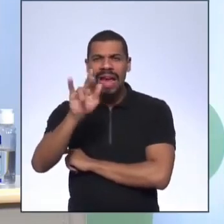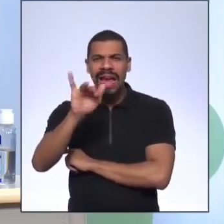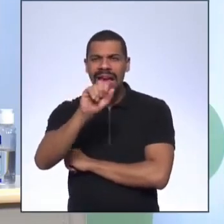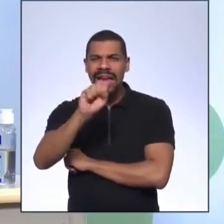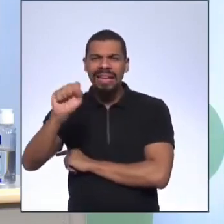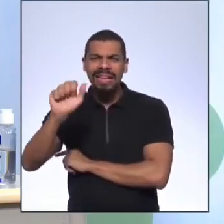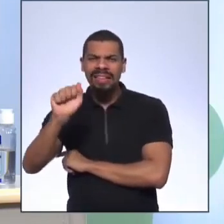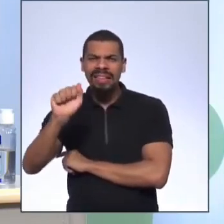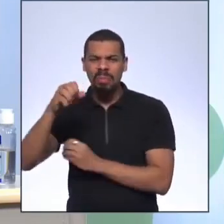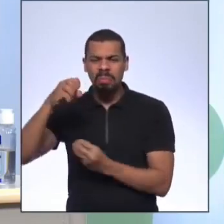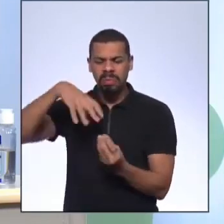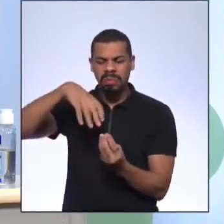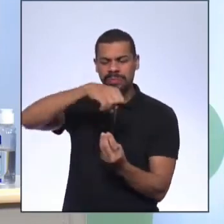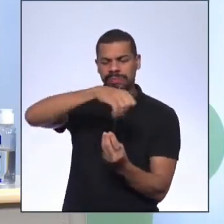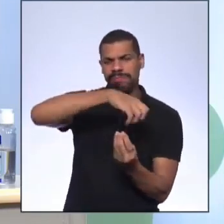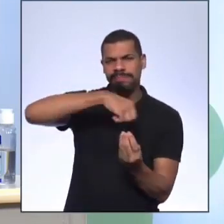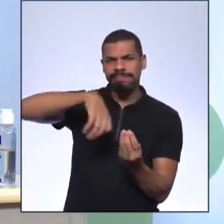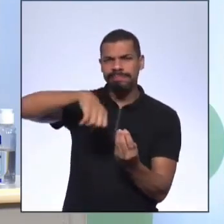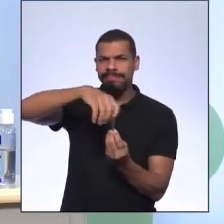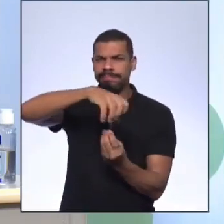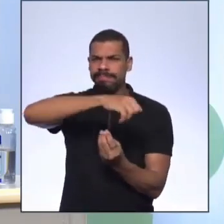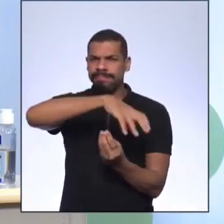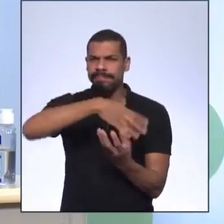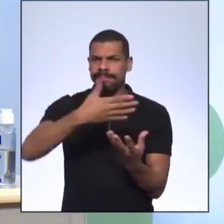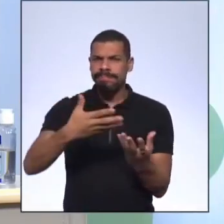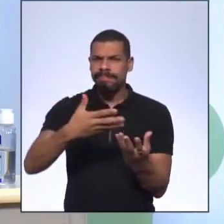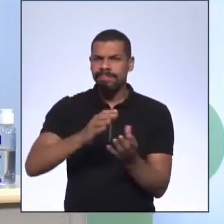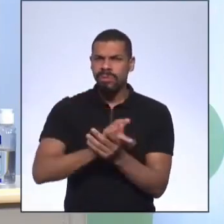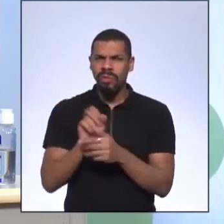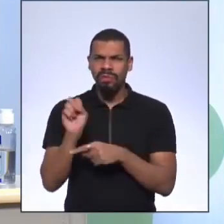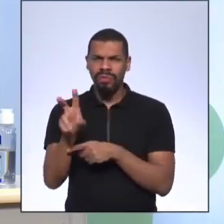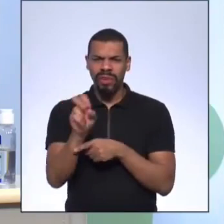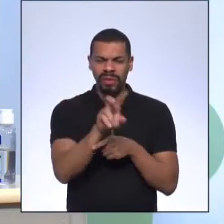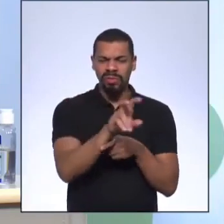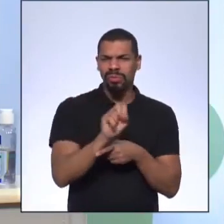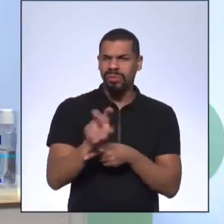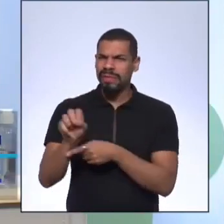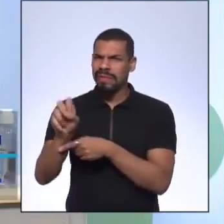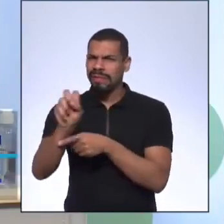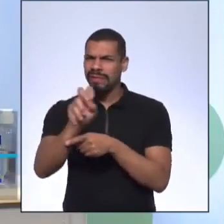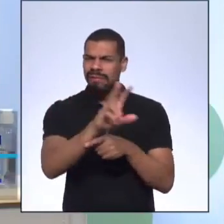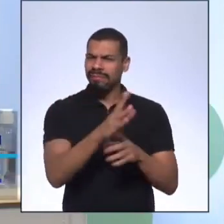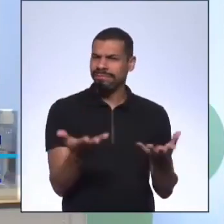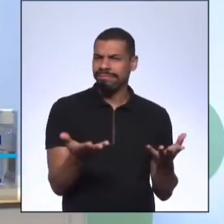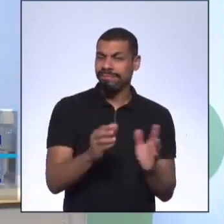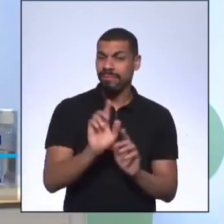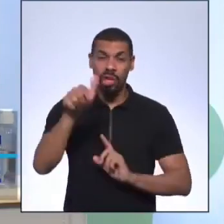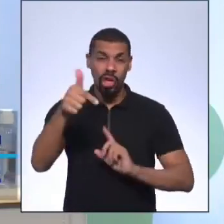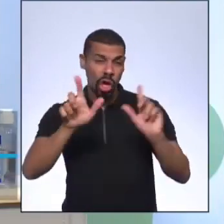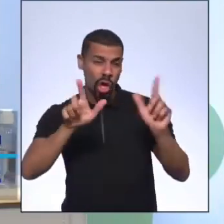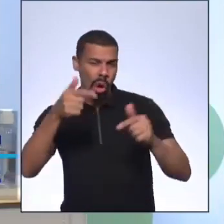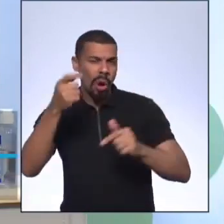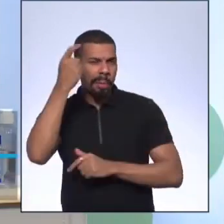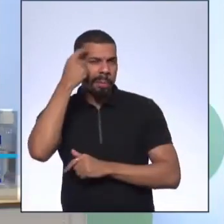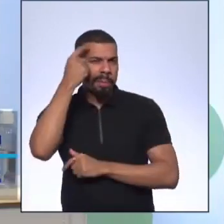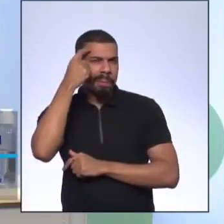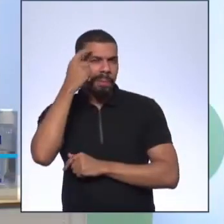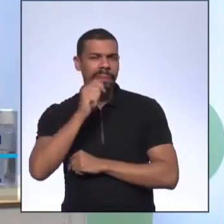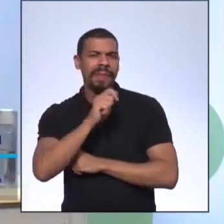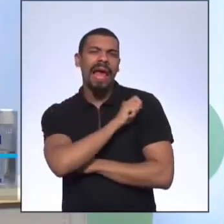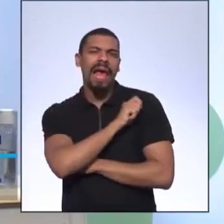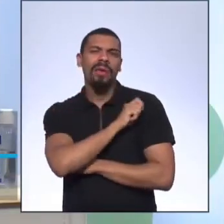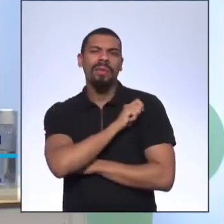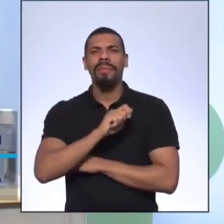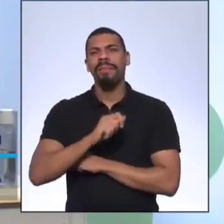são fungos, a Larissa falou que são vírus. A Nicole pensou corretamente, né? As bactérias são